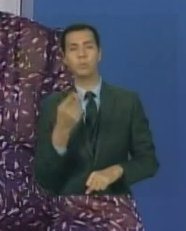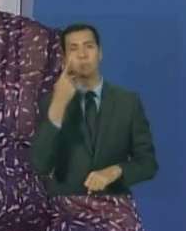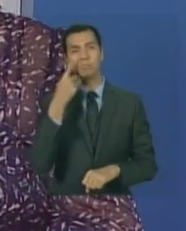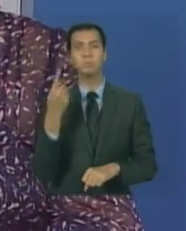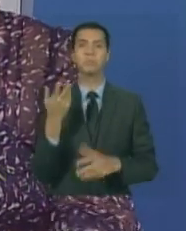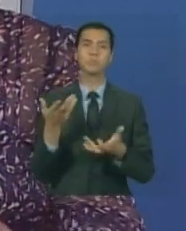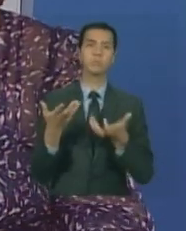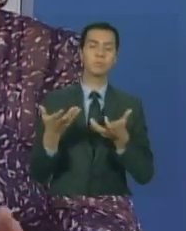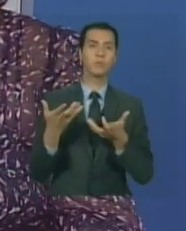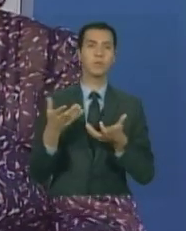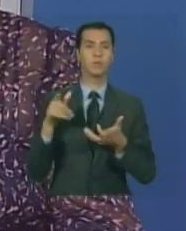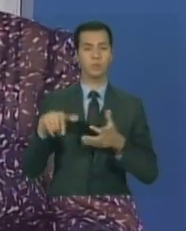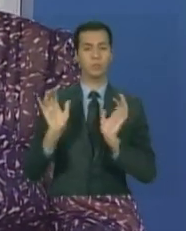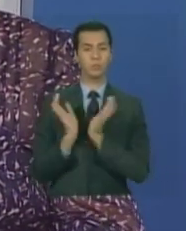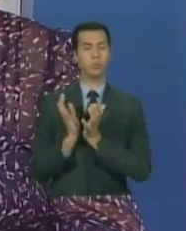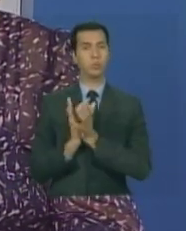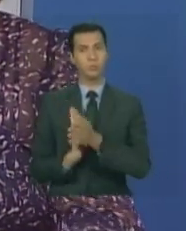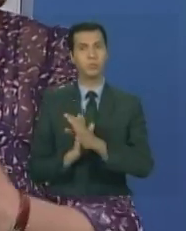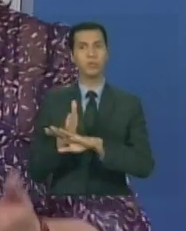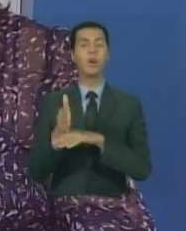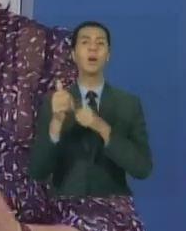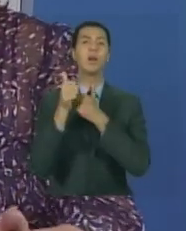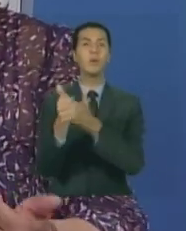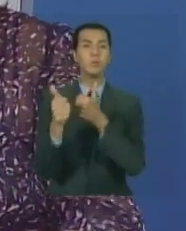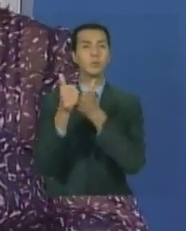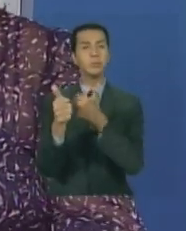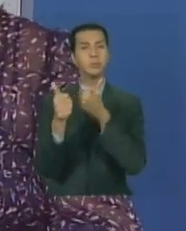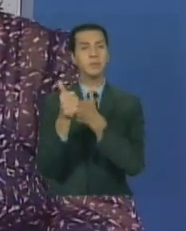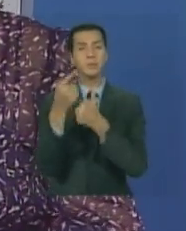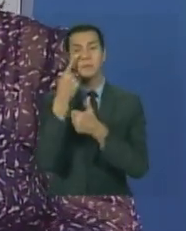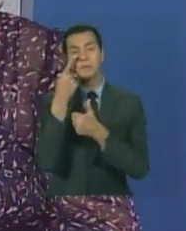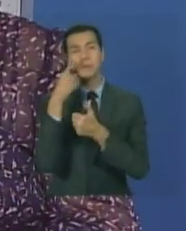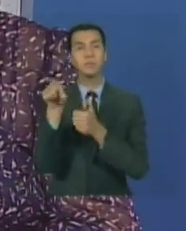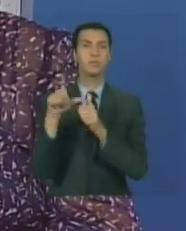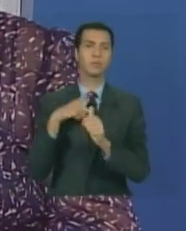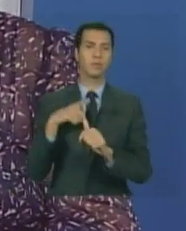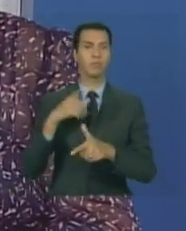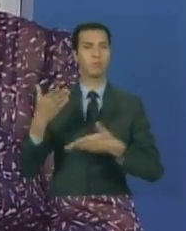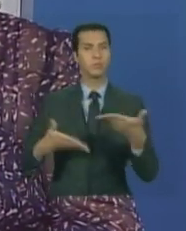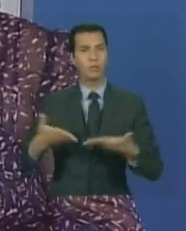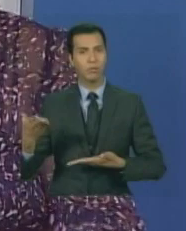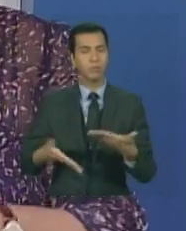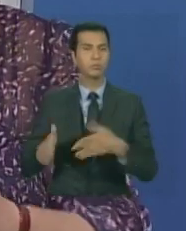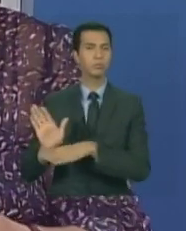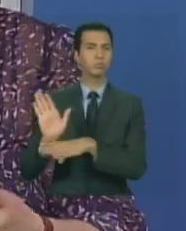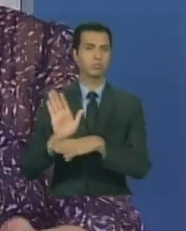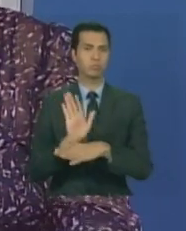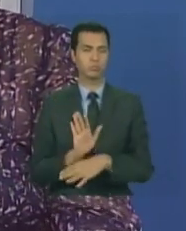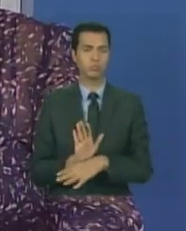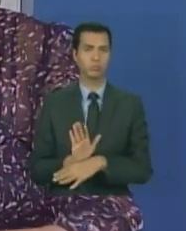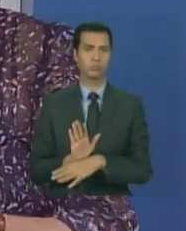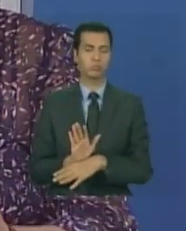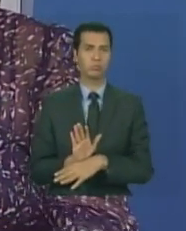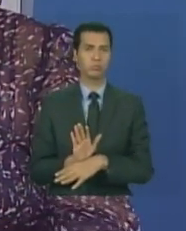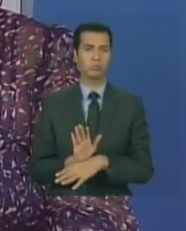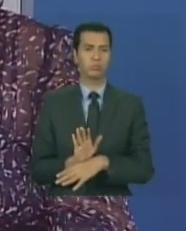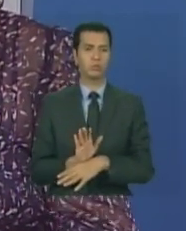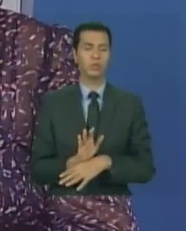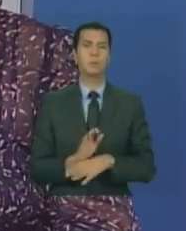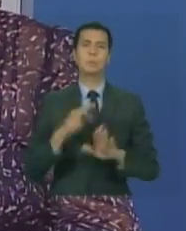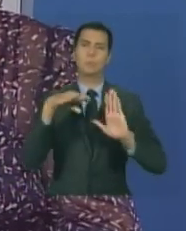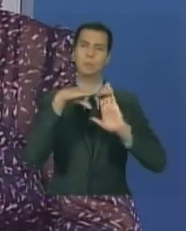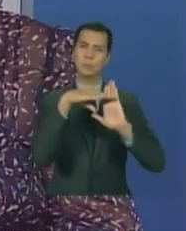perspectiva do acompanhamento efetivo, da oferta dos serviços efetivos para essas famílias, né. O detalhamento, acho que, de